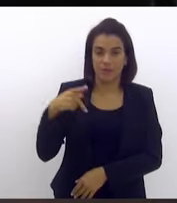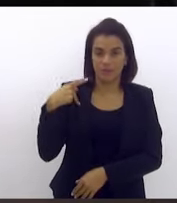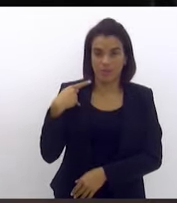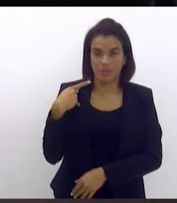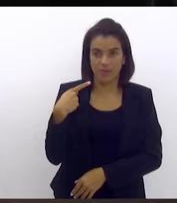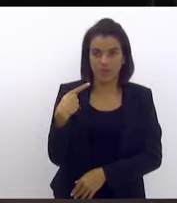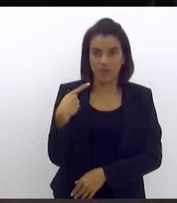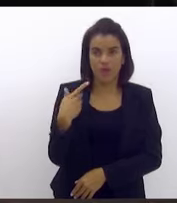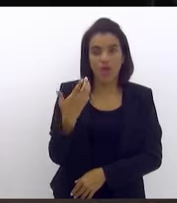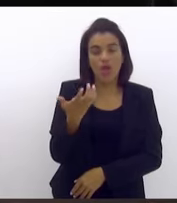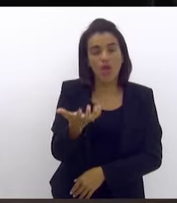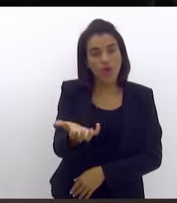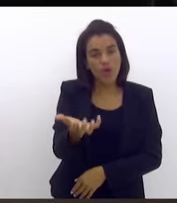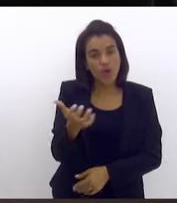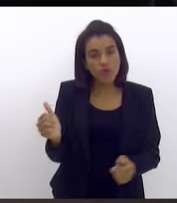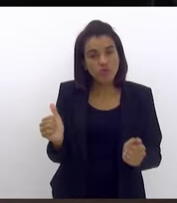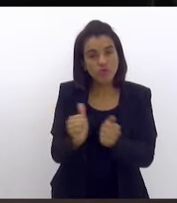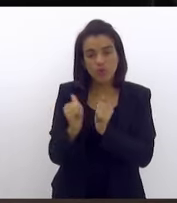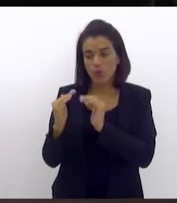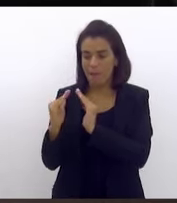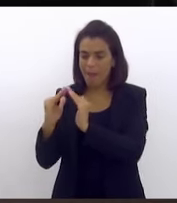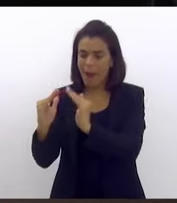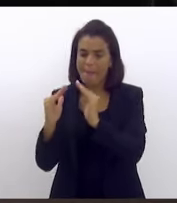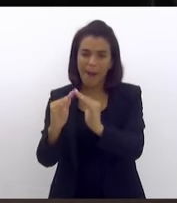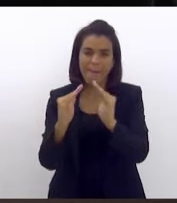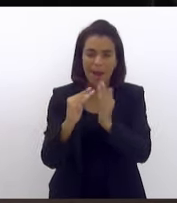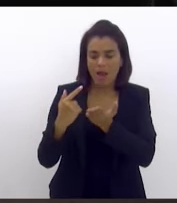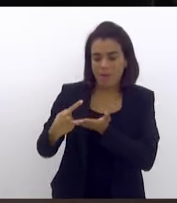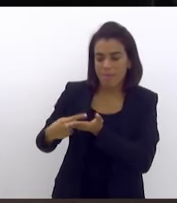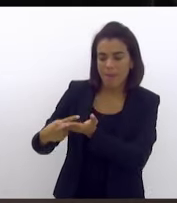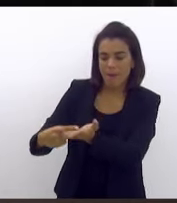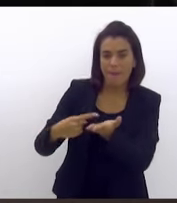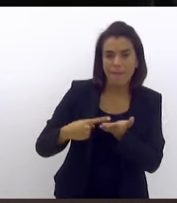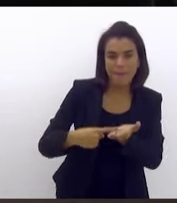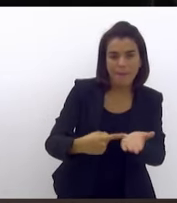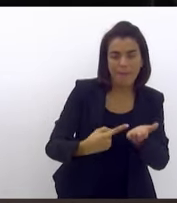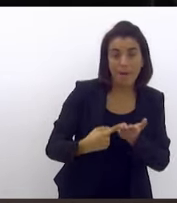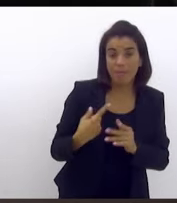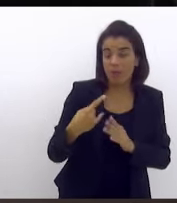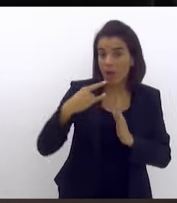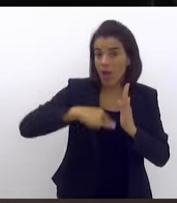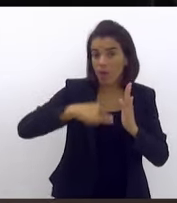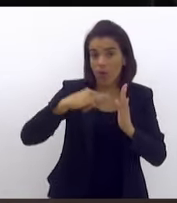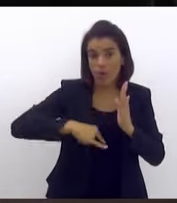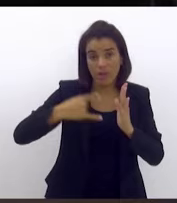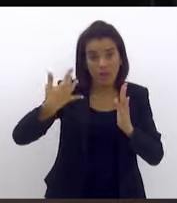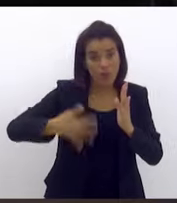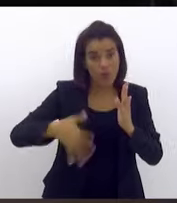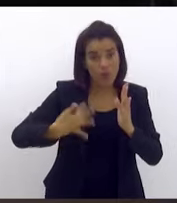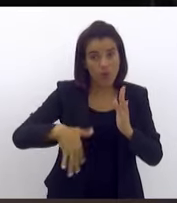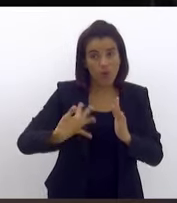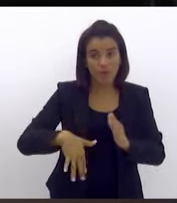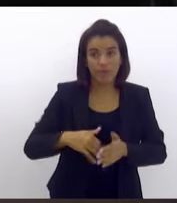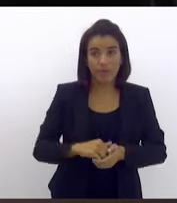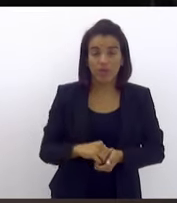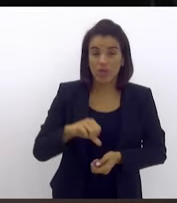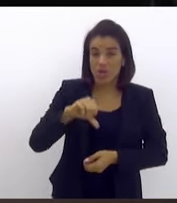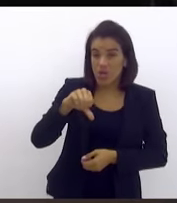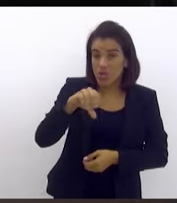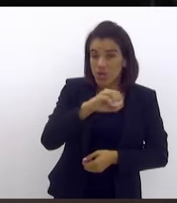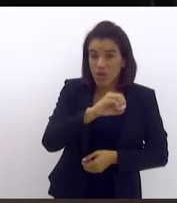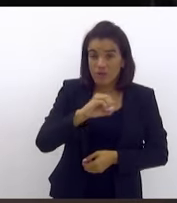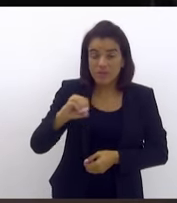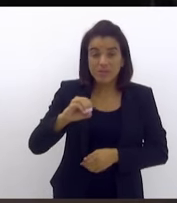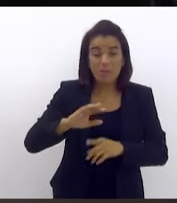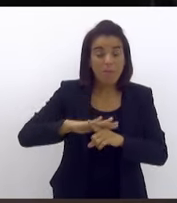sozinha, vou entrar com um conjunto de moradores da minha região. Porque a conta está vindo absurda. Isso lá em Campo Grande. R$ 900 é mais do que eu pago de